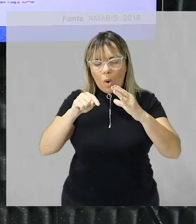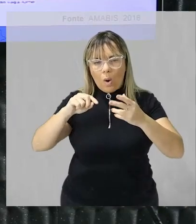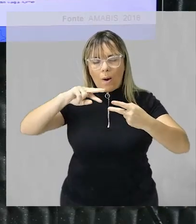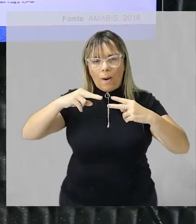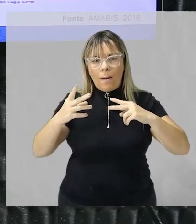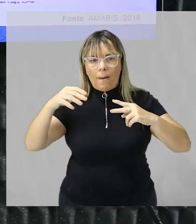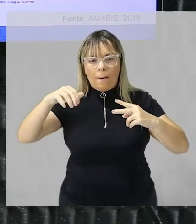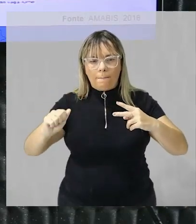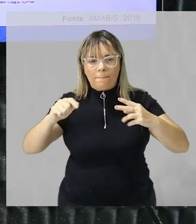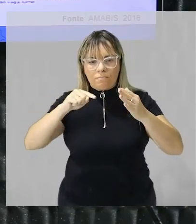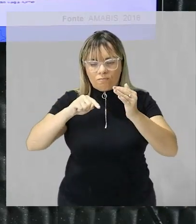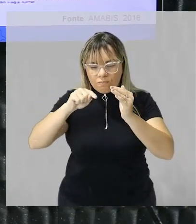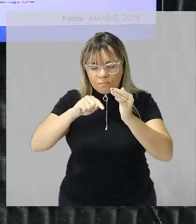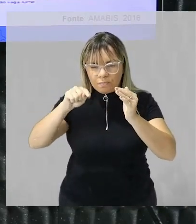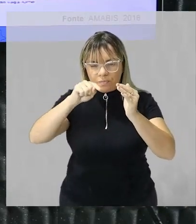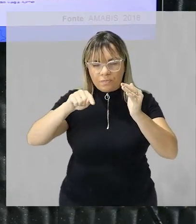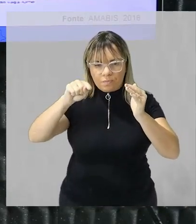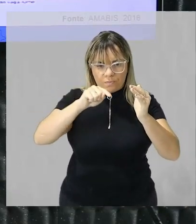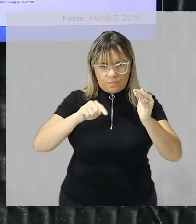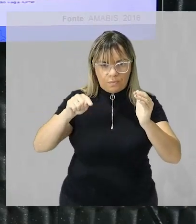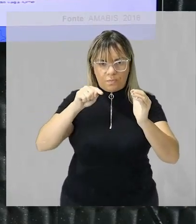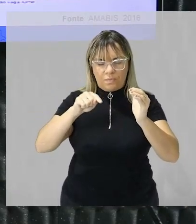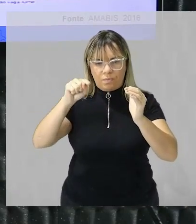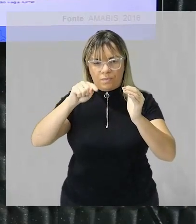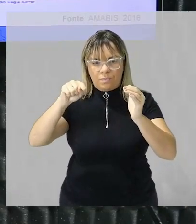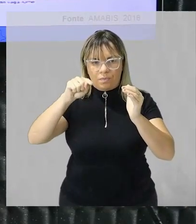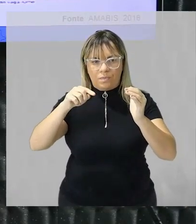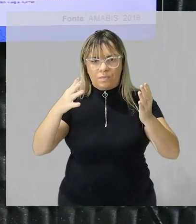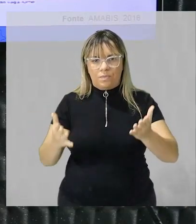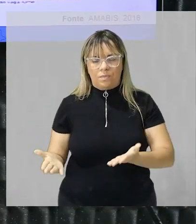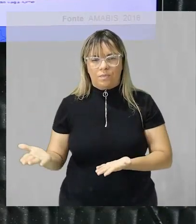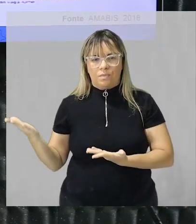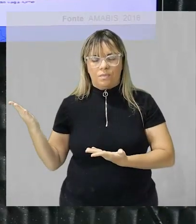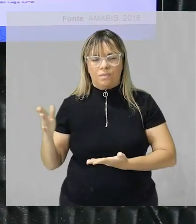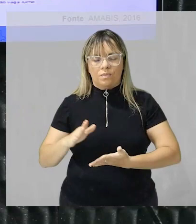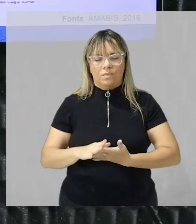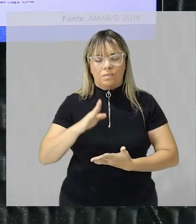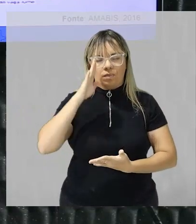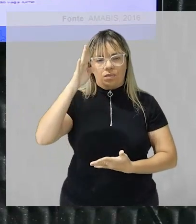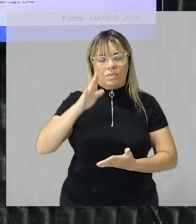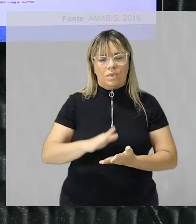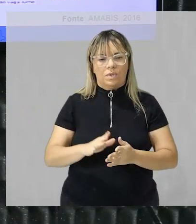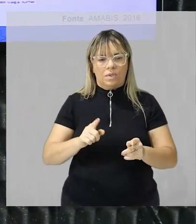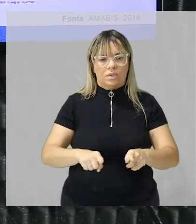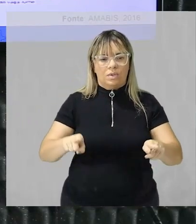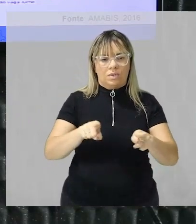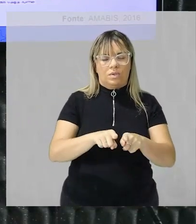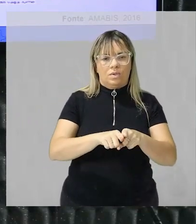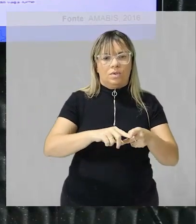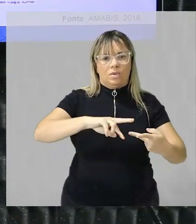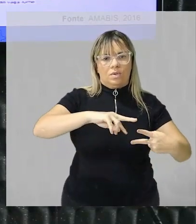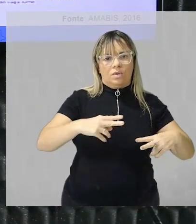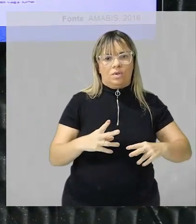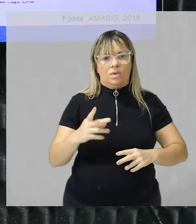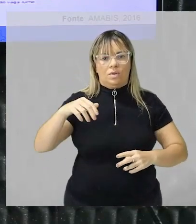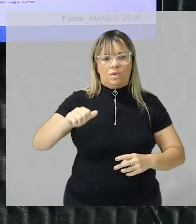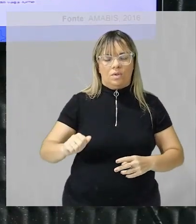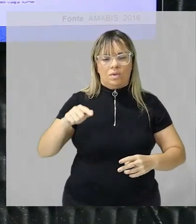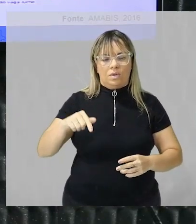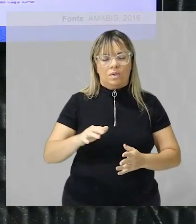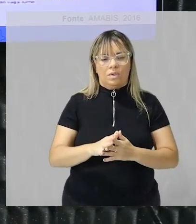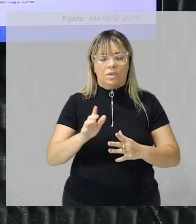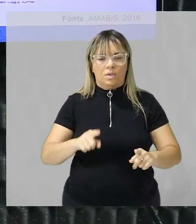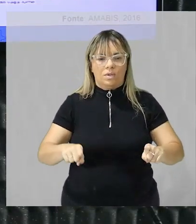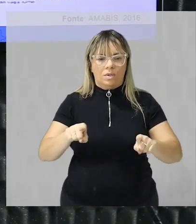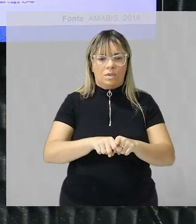molécula de DNA circular. Além de ter esse DNA principal, ela tem um DNA que nós chamamos de